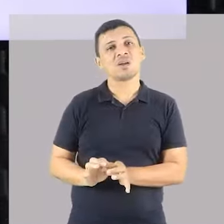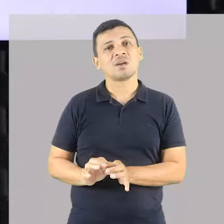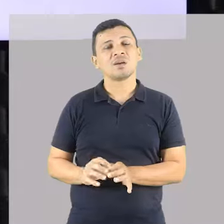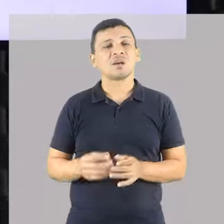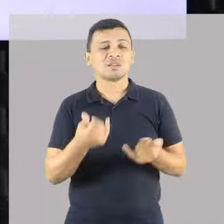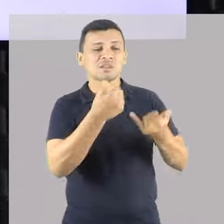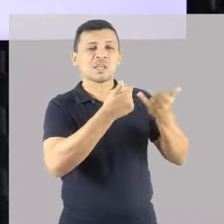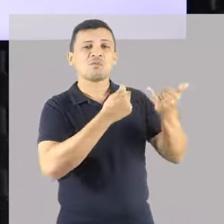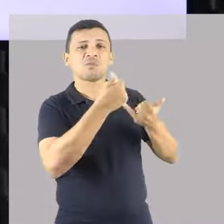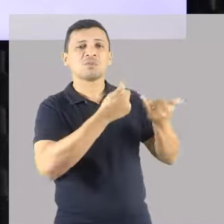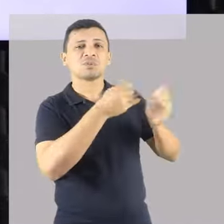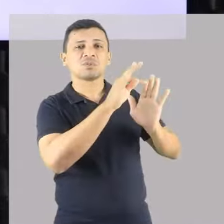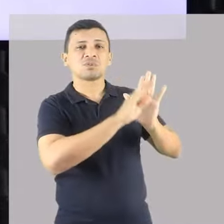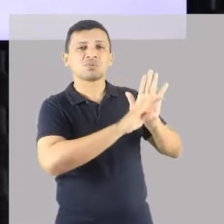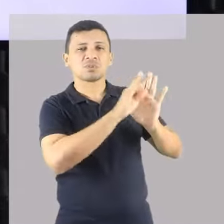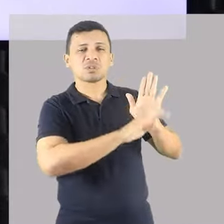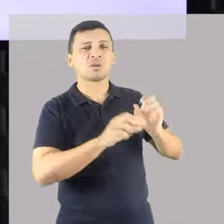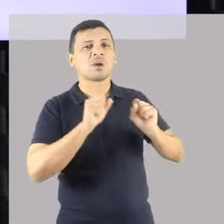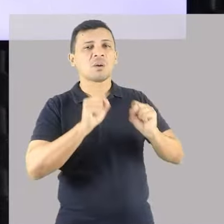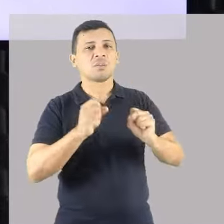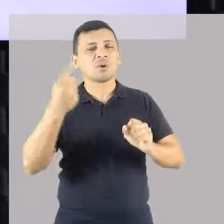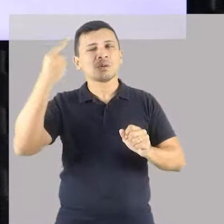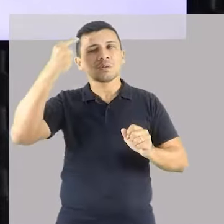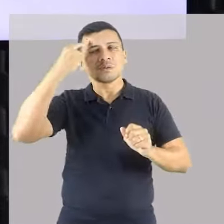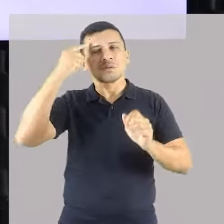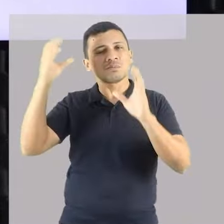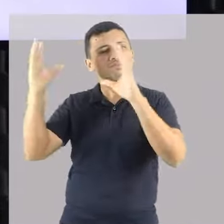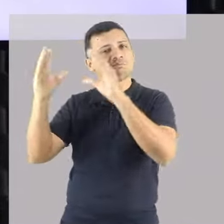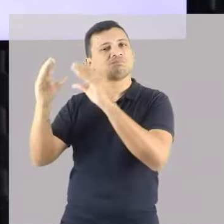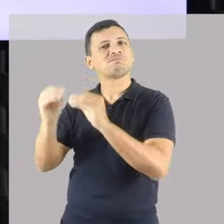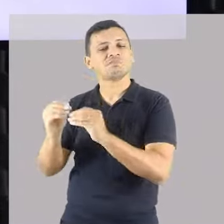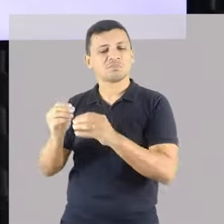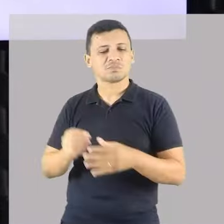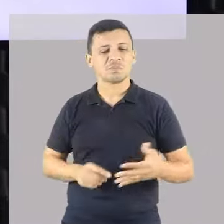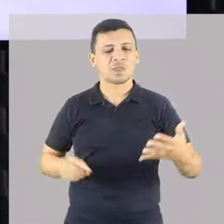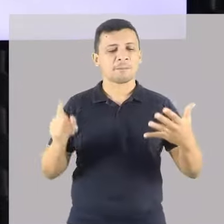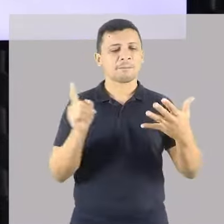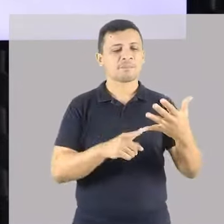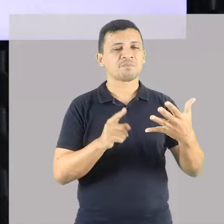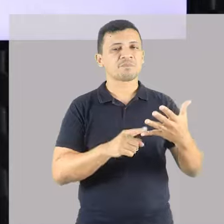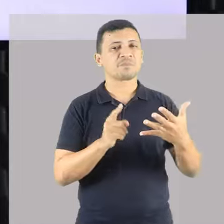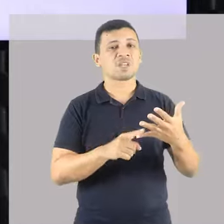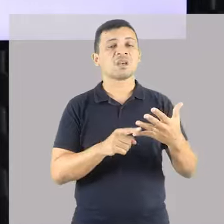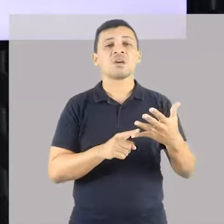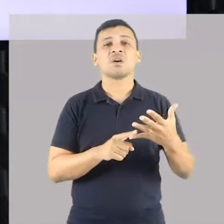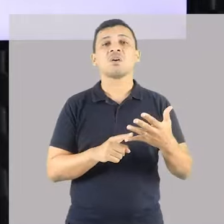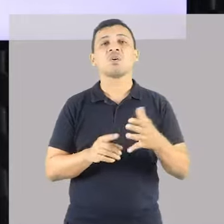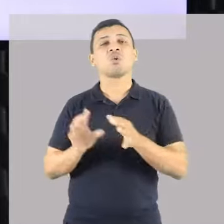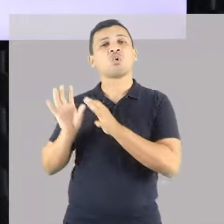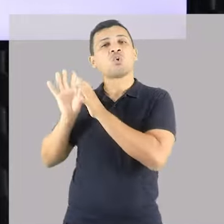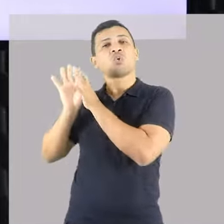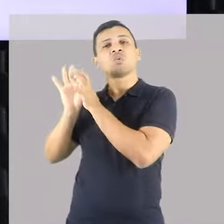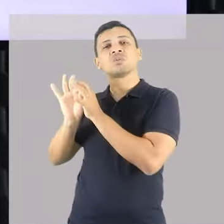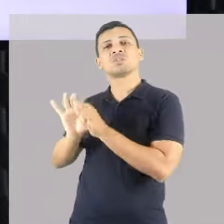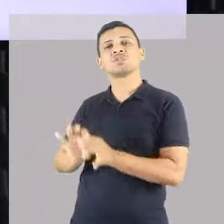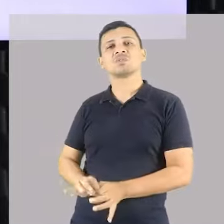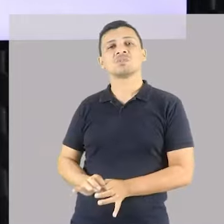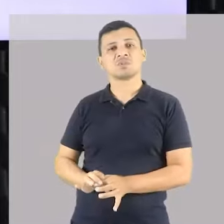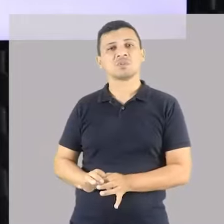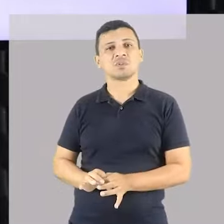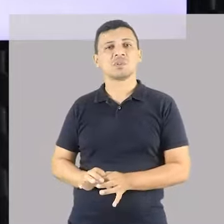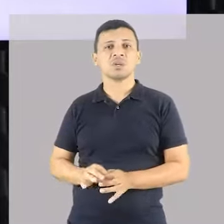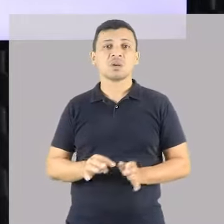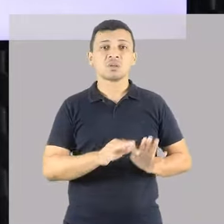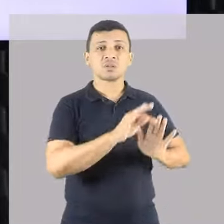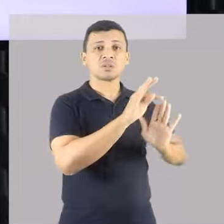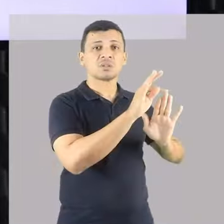da informação do texto deduzir a informação implícita fatores de contextualização todo o texto ele precisa